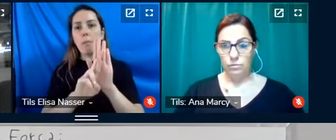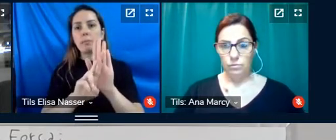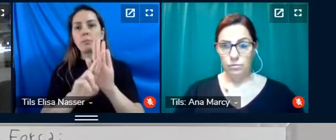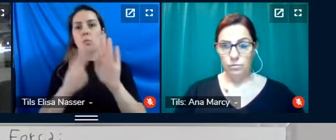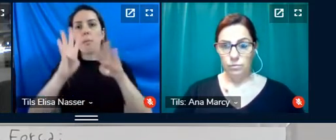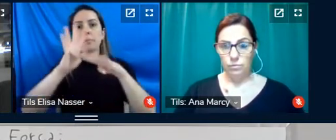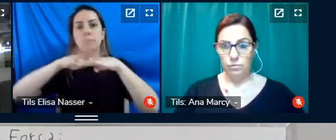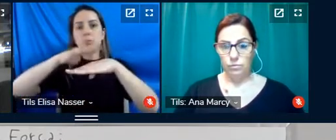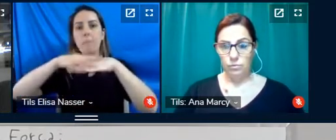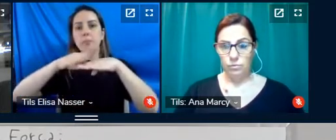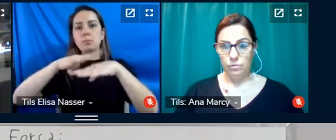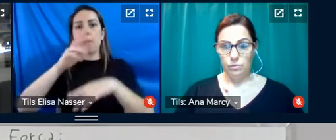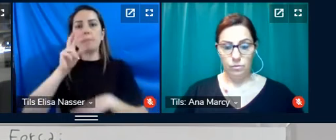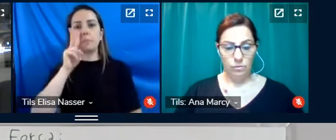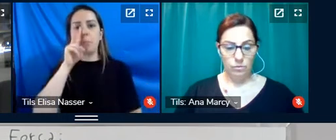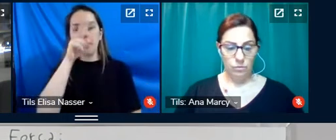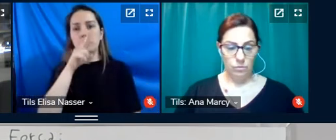da força.